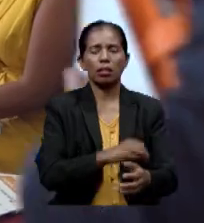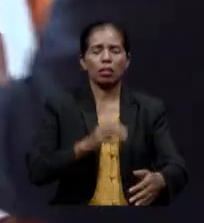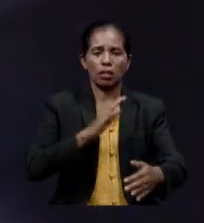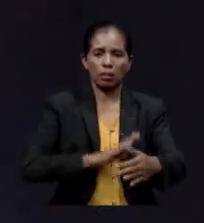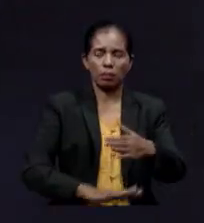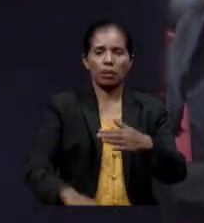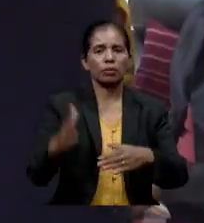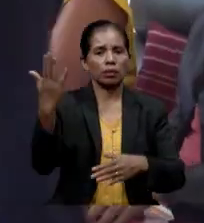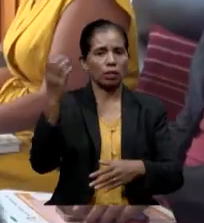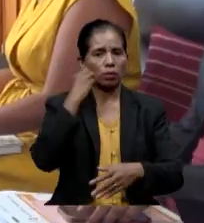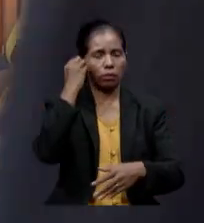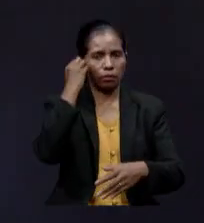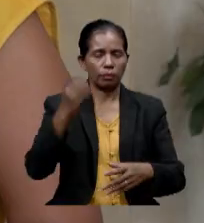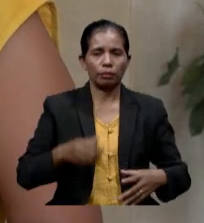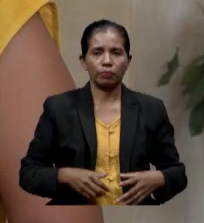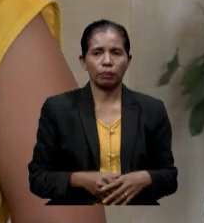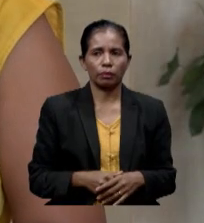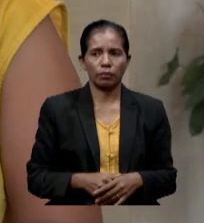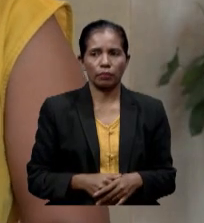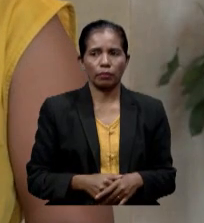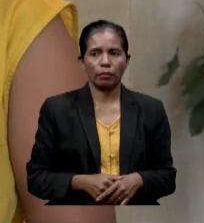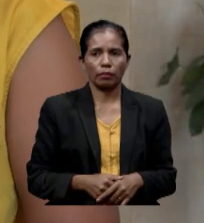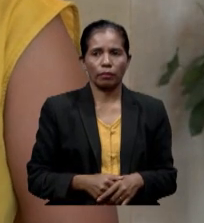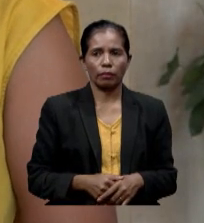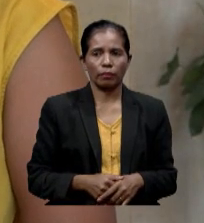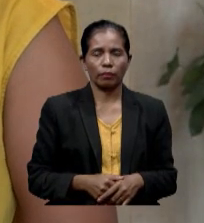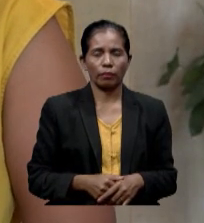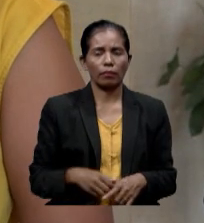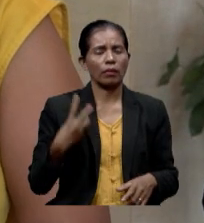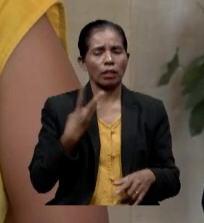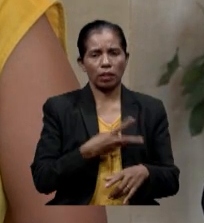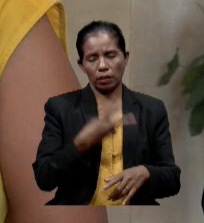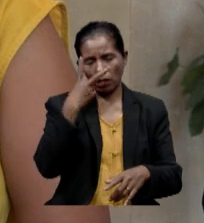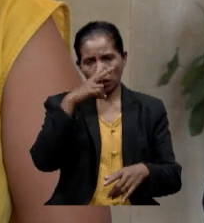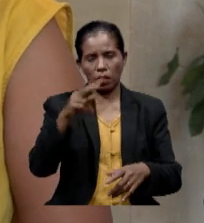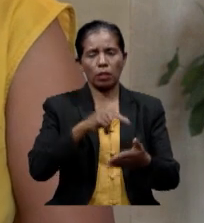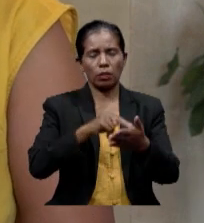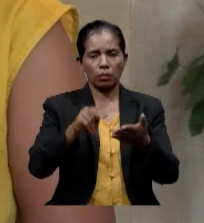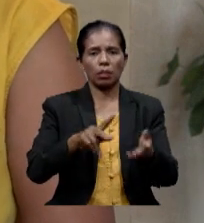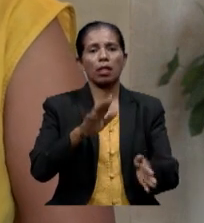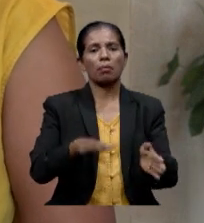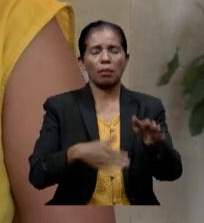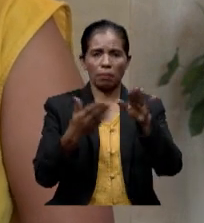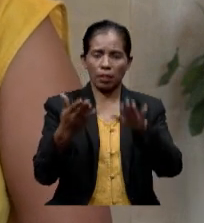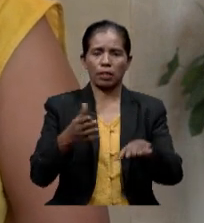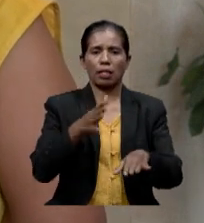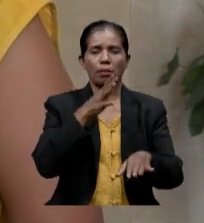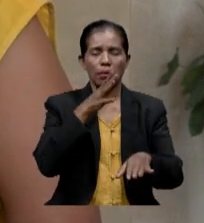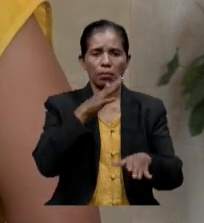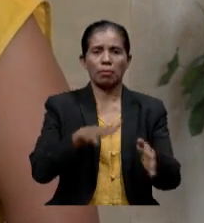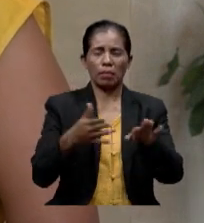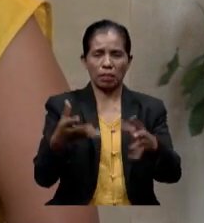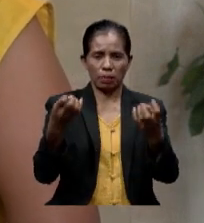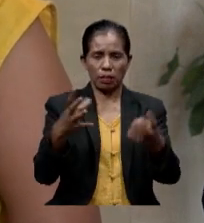uma. Given that the maternal mortality ita hareba ita ne numero mortalidade inan nebe as teptebes